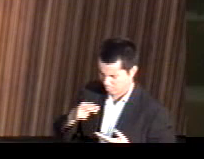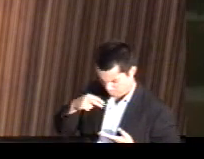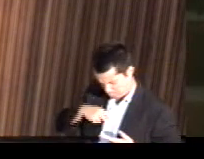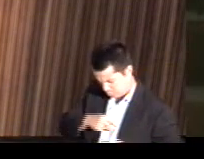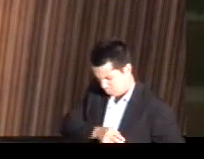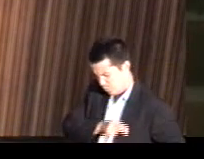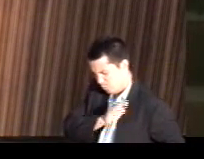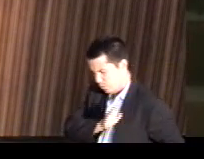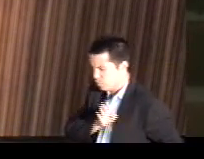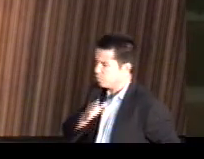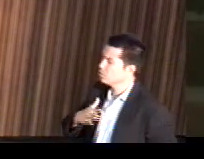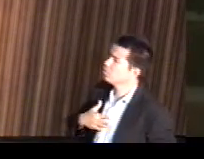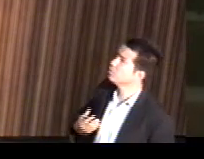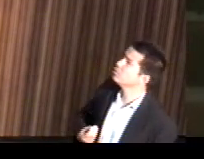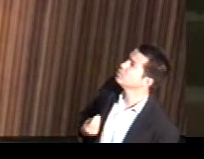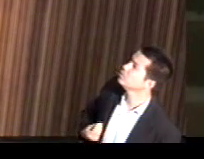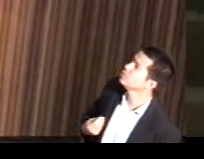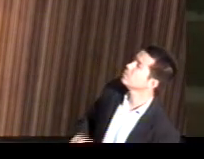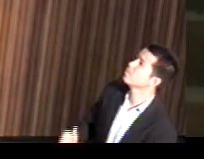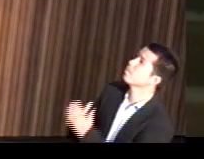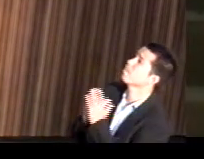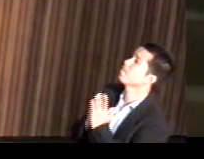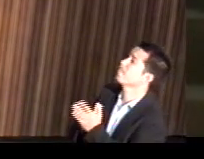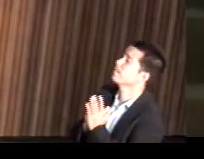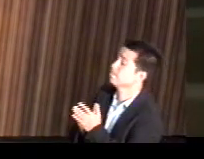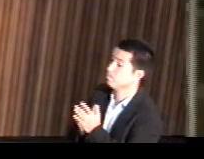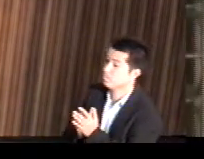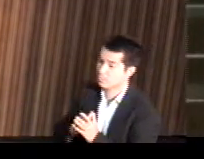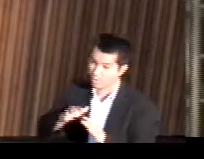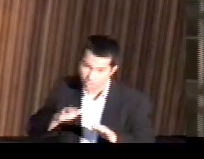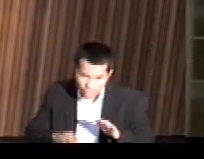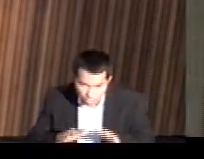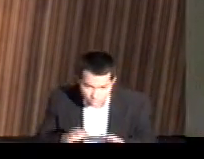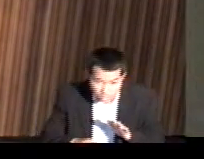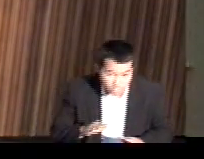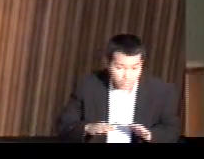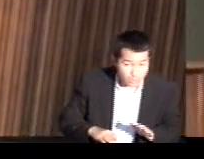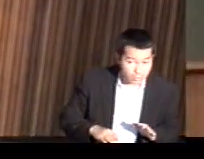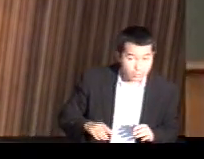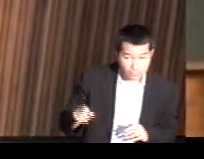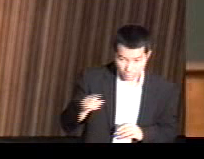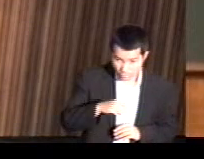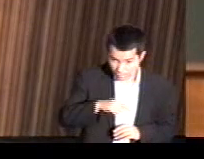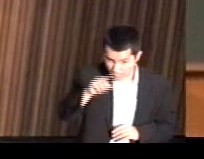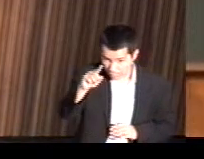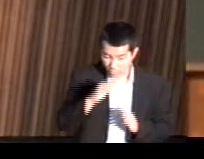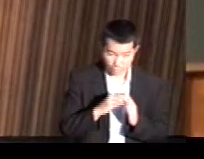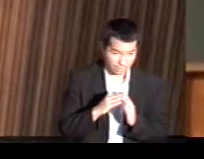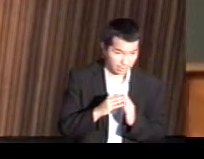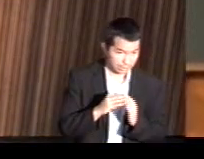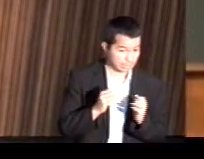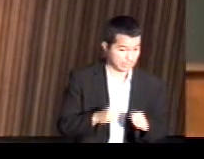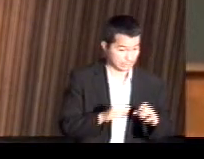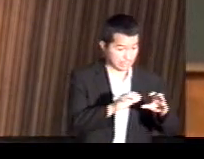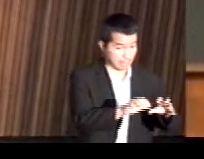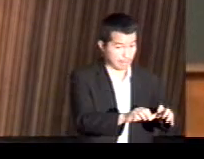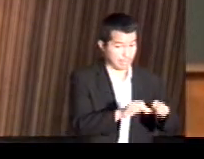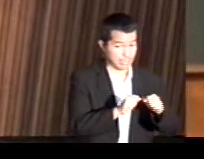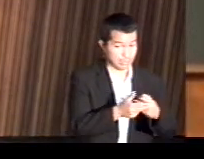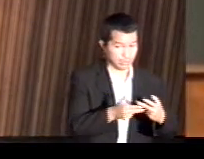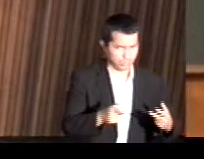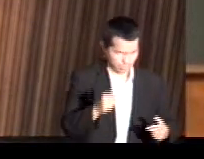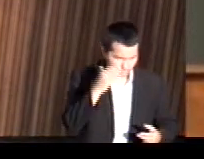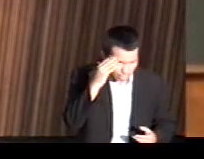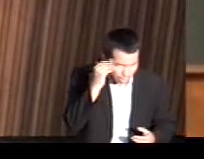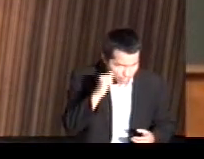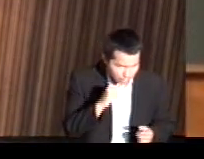na minha vida. E alguns talvez vão ter que voltar em casa e pegar e colocar coisas que não prestam, que você sabe